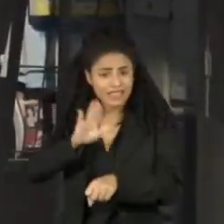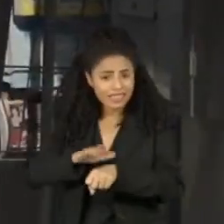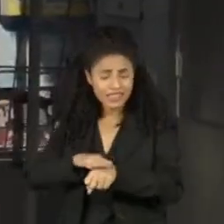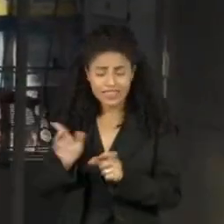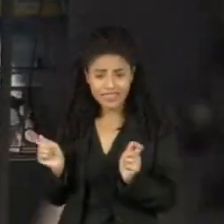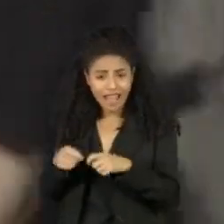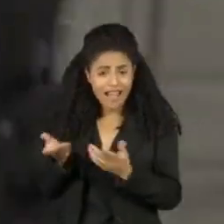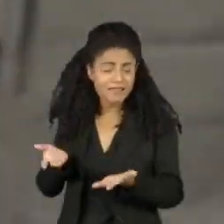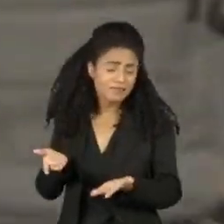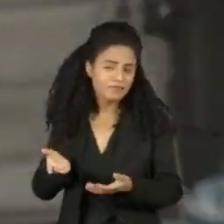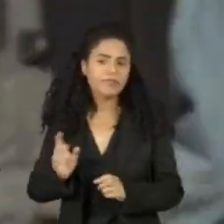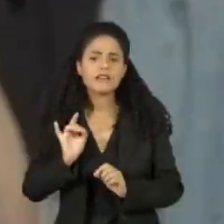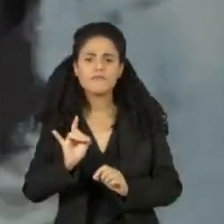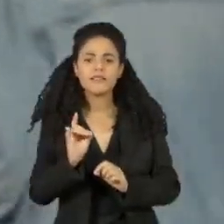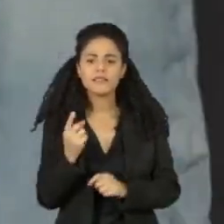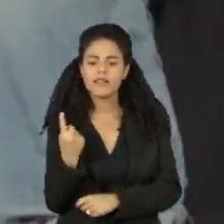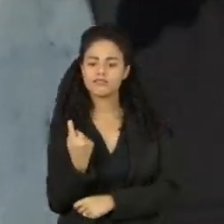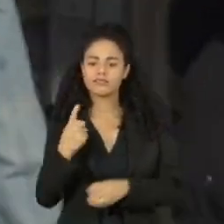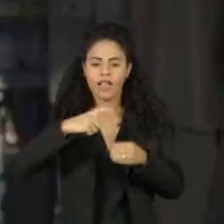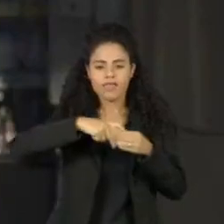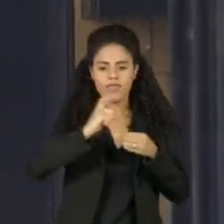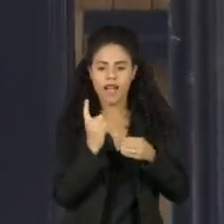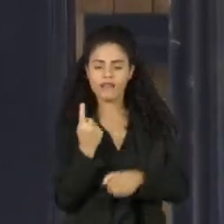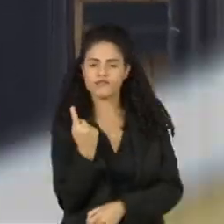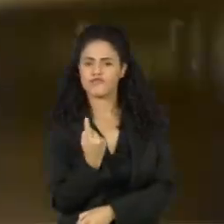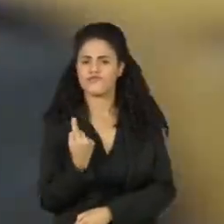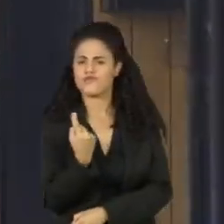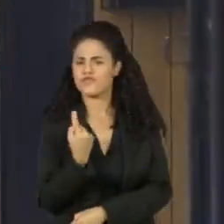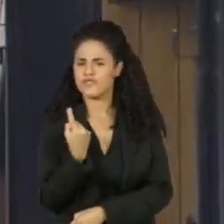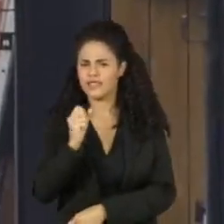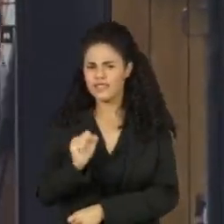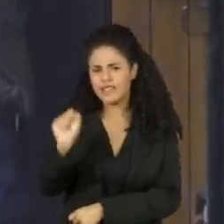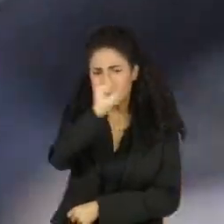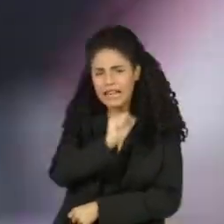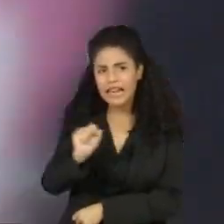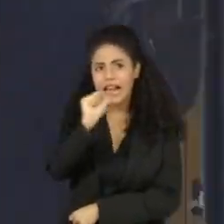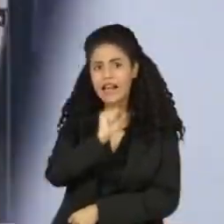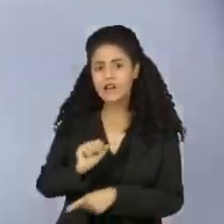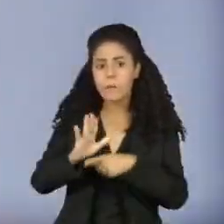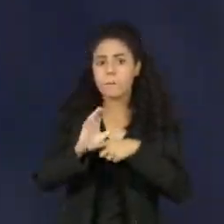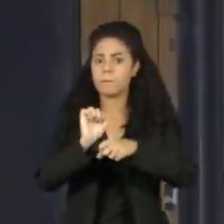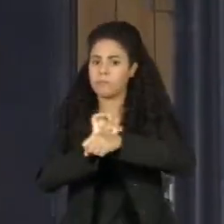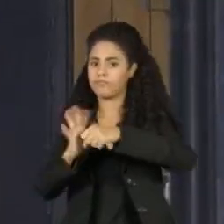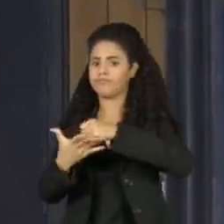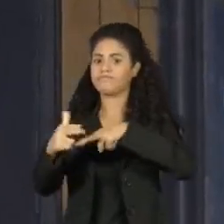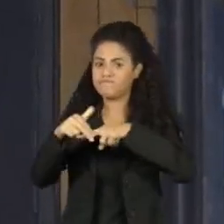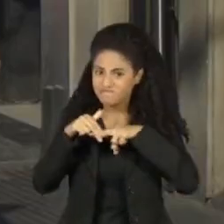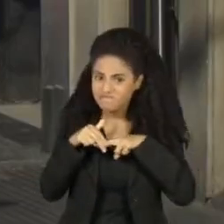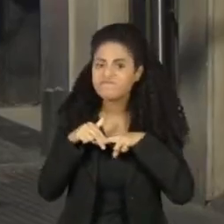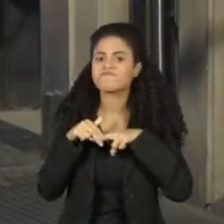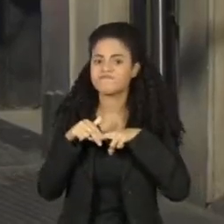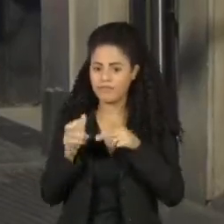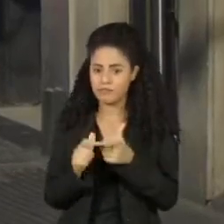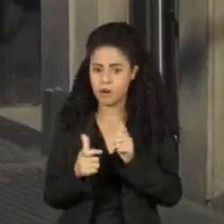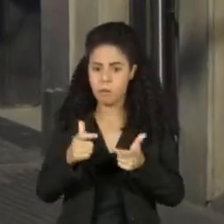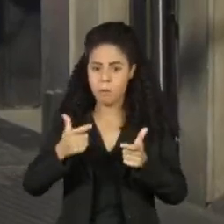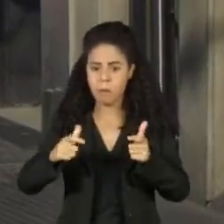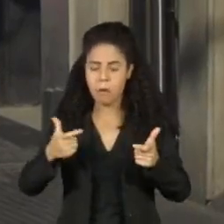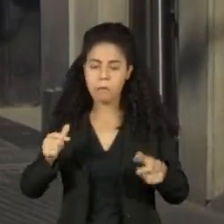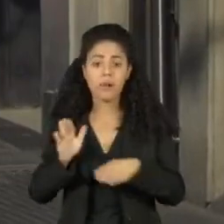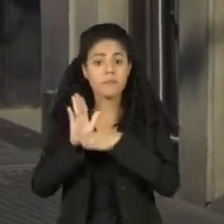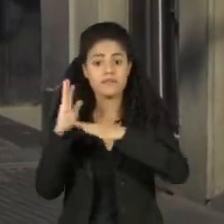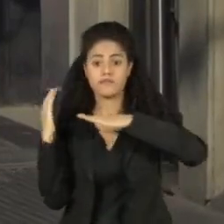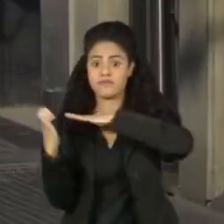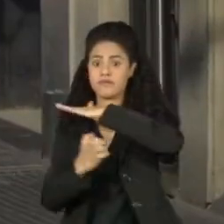Essa independência está cada vez mais na moda, estimulada principalmente pela pandemia de Covid-19. De acordo com uma